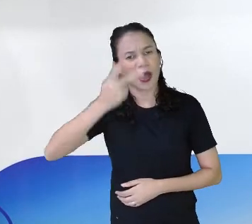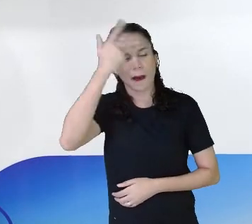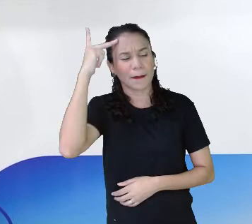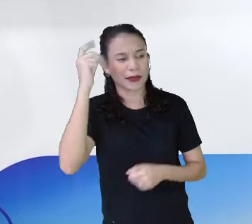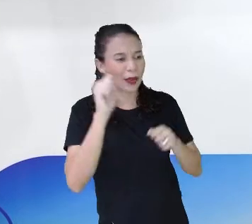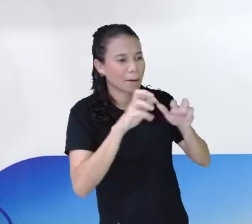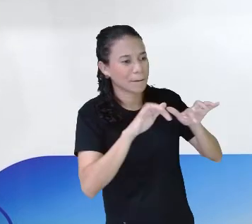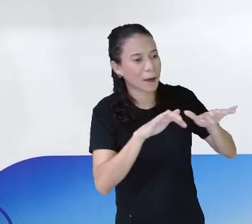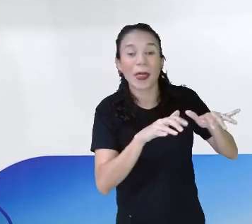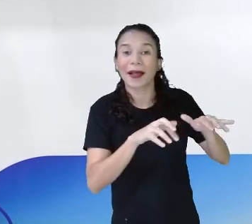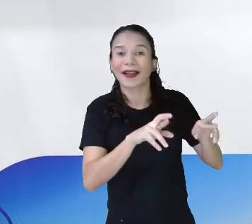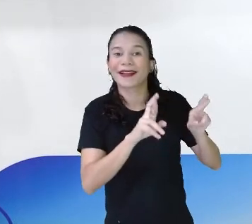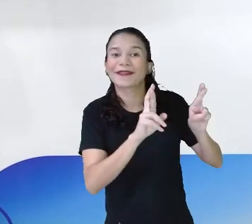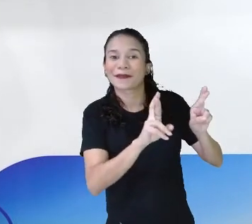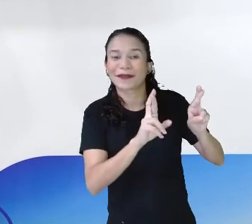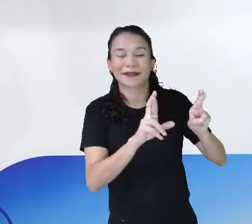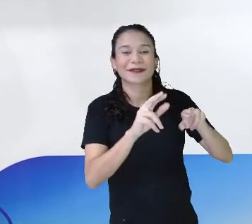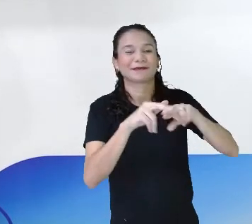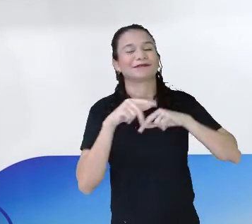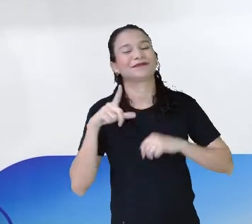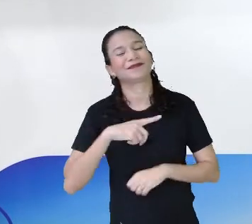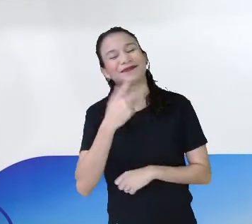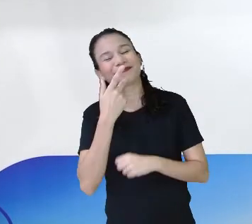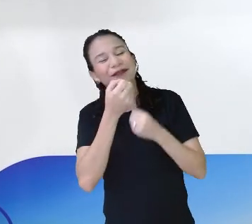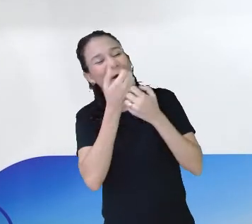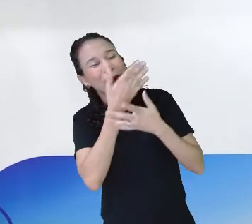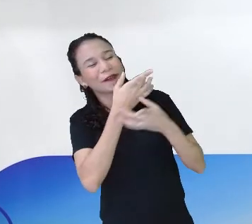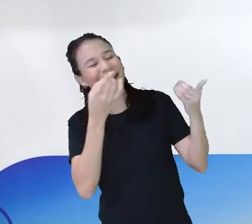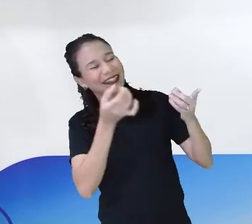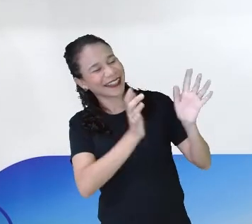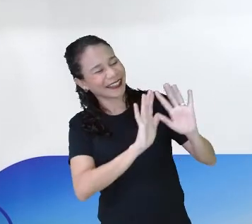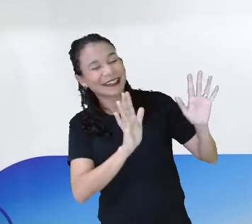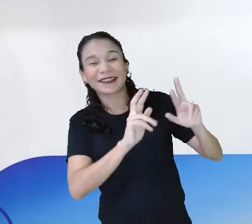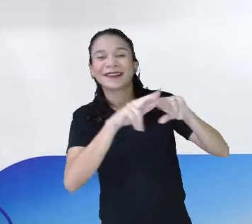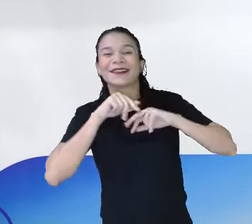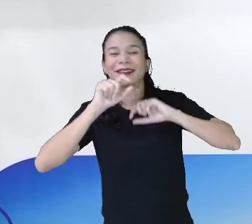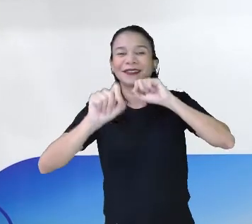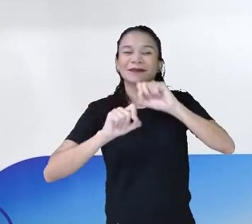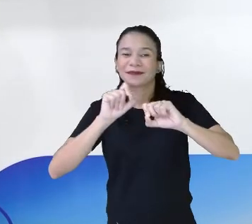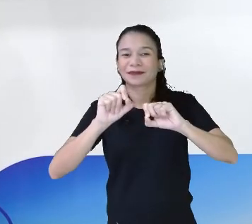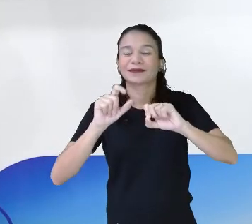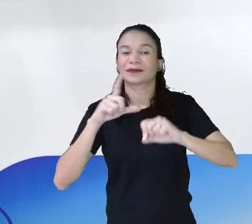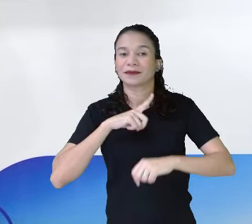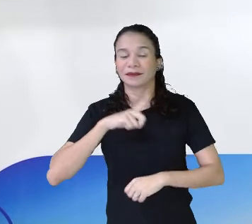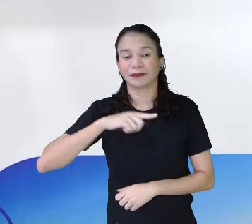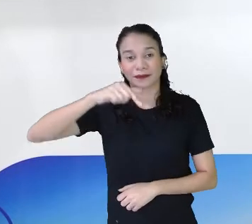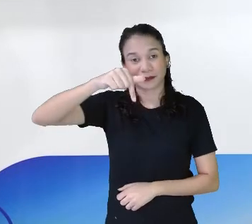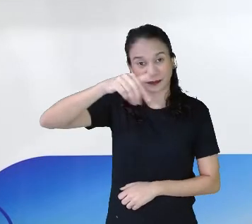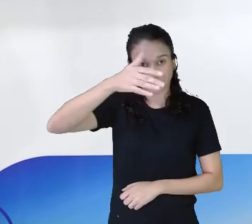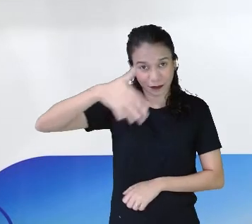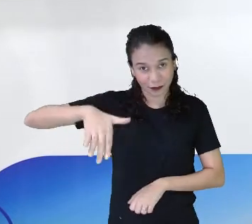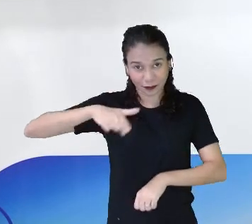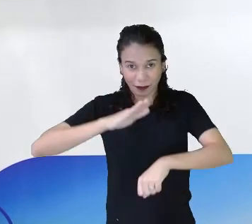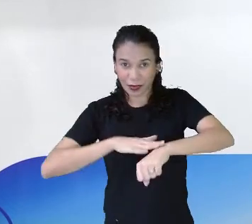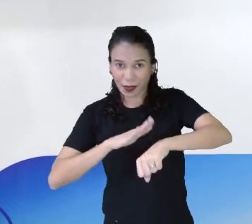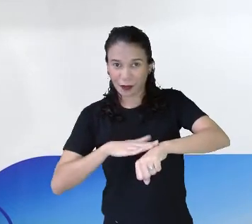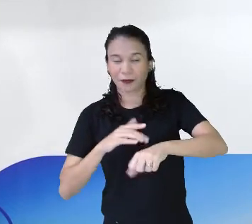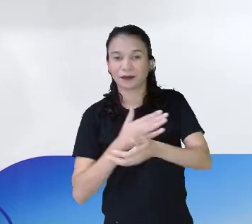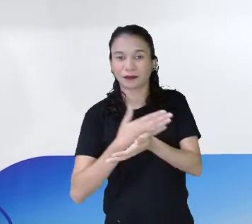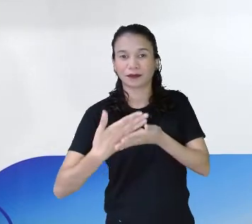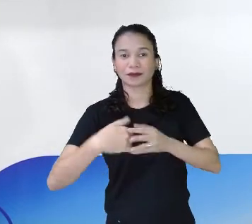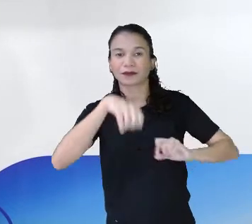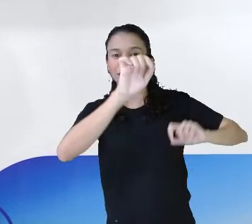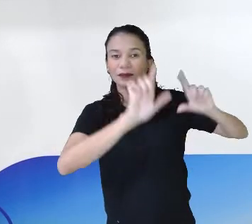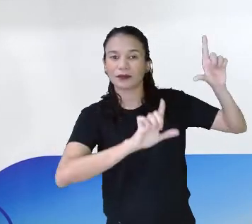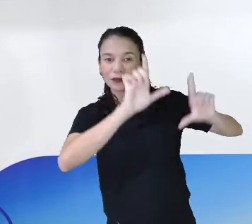chat aguardando, cumprimentando, não é isso? E aí, 7h30 nosso horário, tá certo? Pela